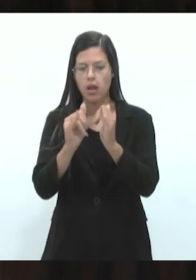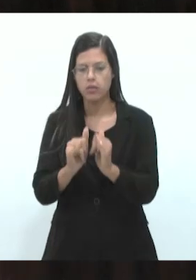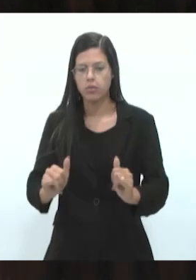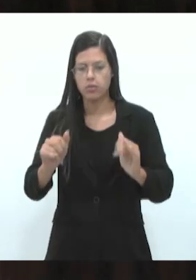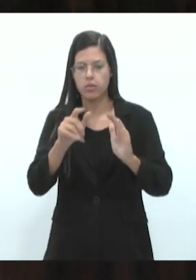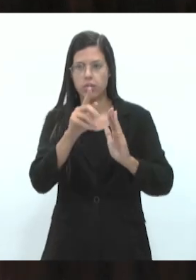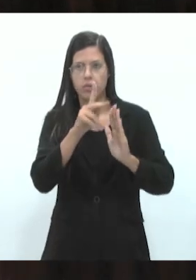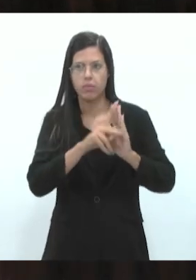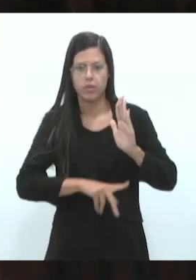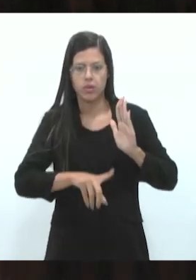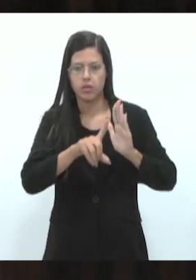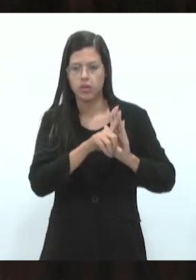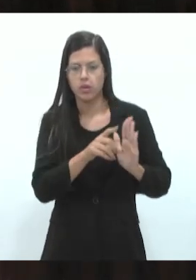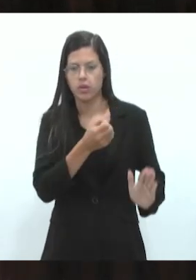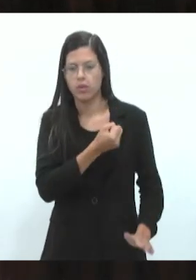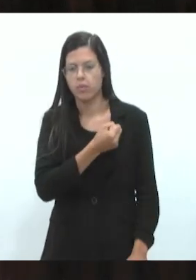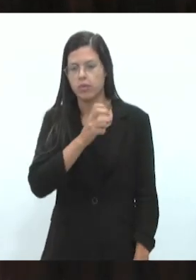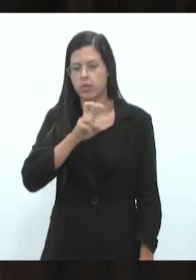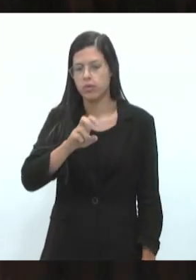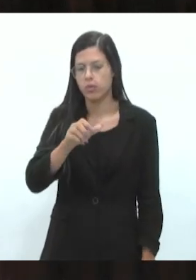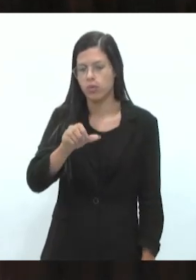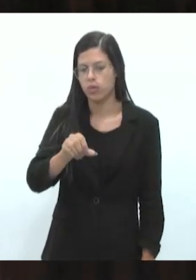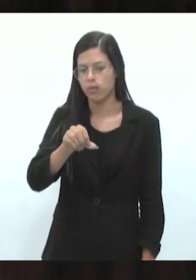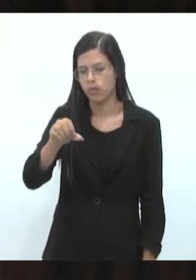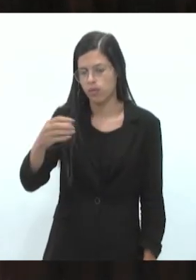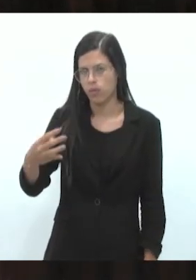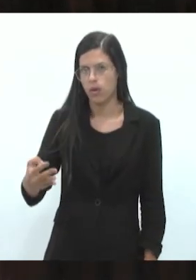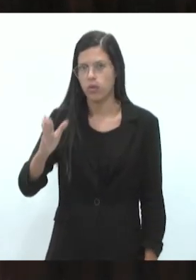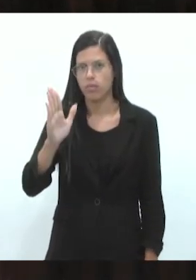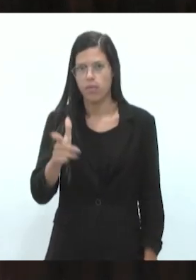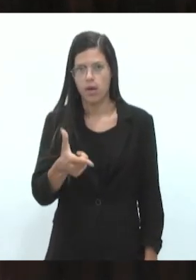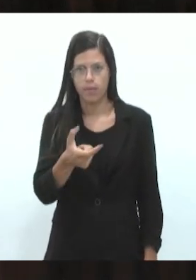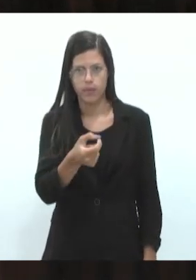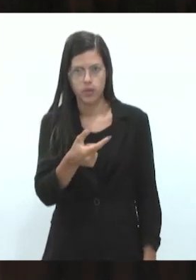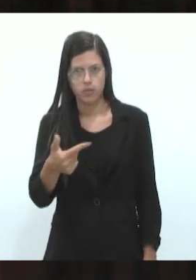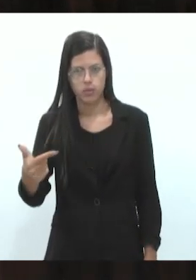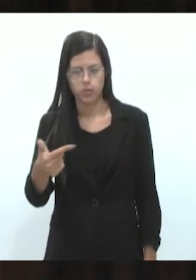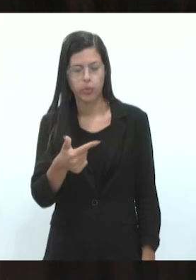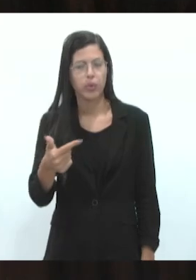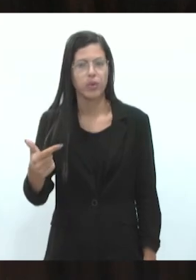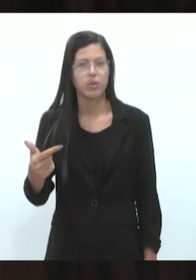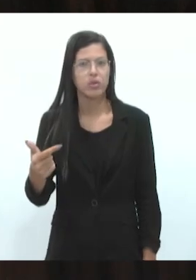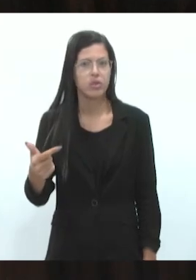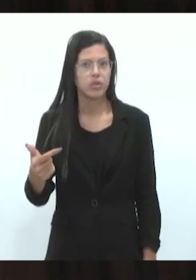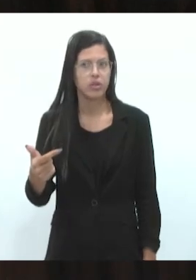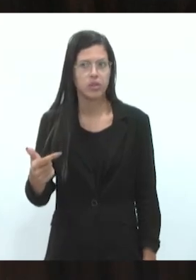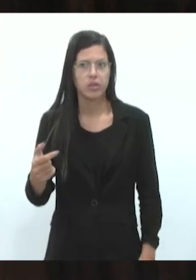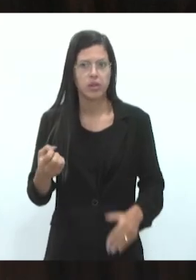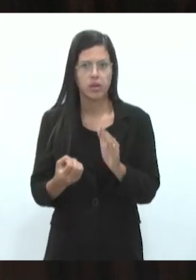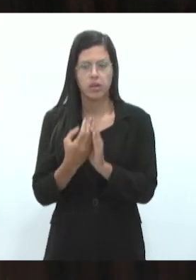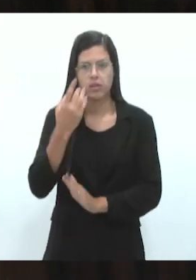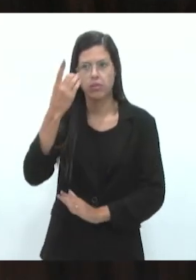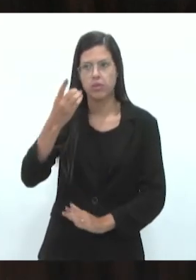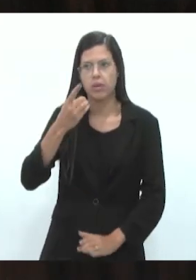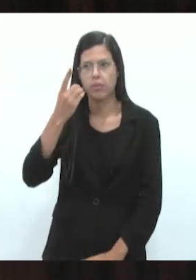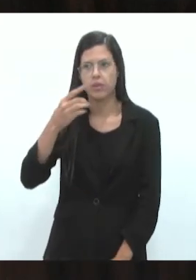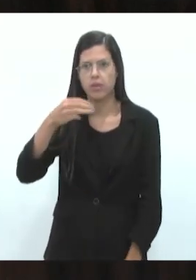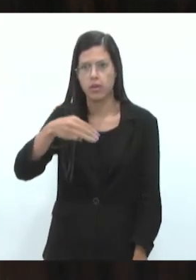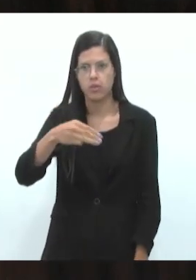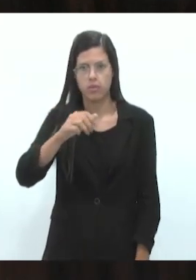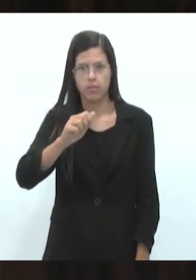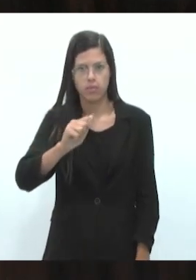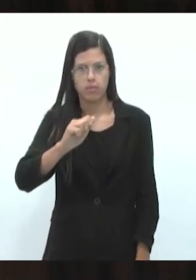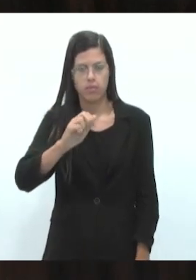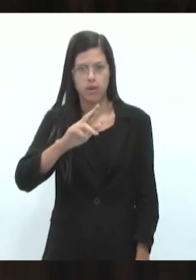Anuncio. Projeto de lei número 5.994 de 2022, de autoria do deputado Marcelo